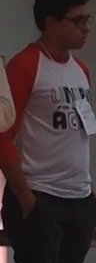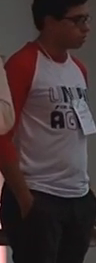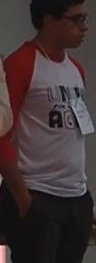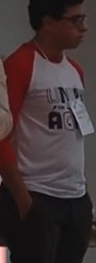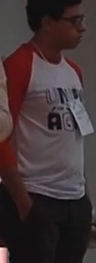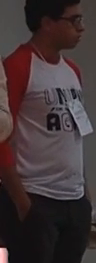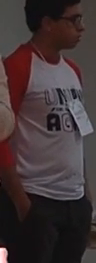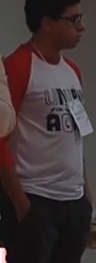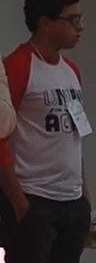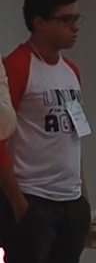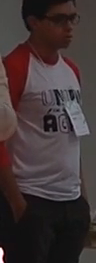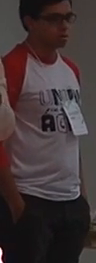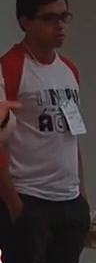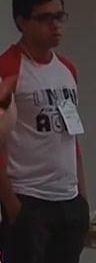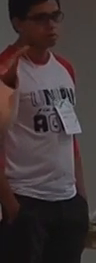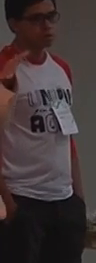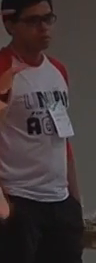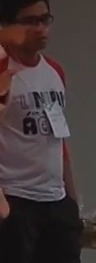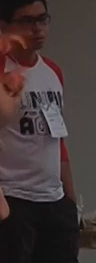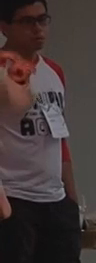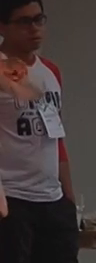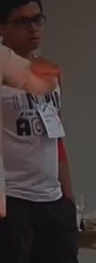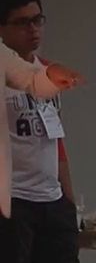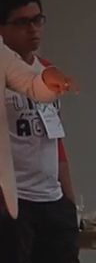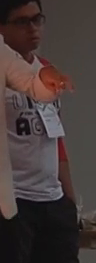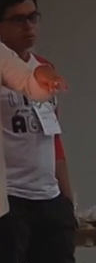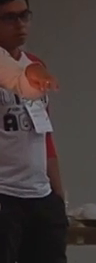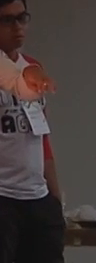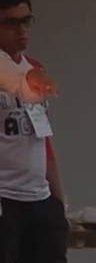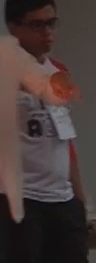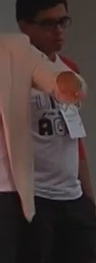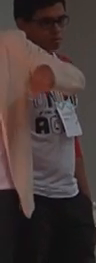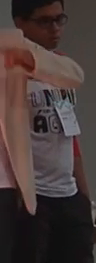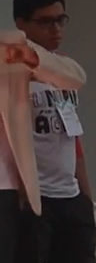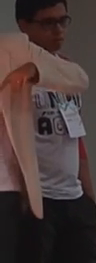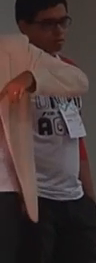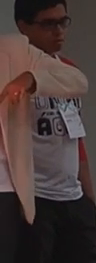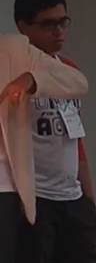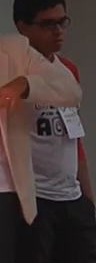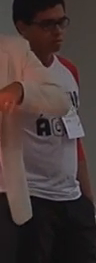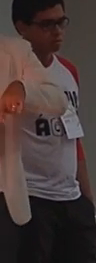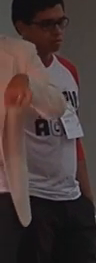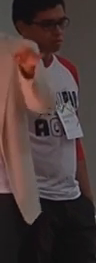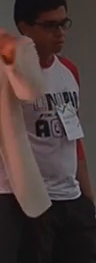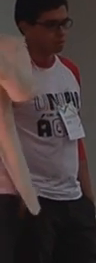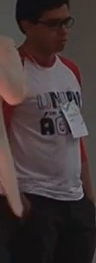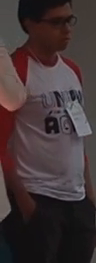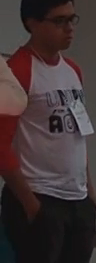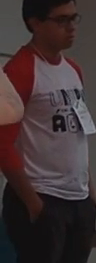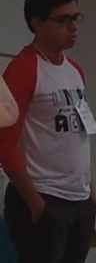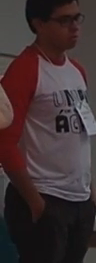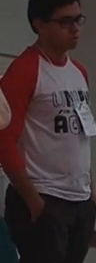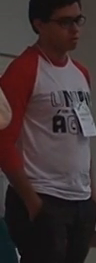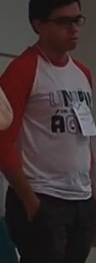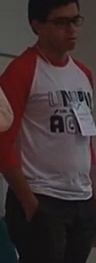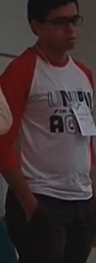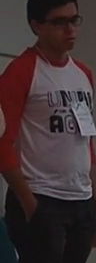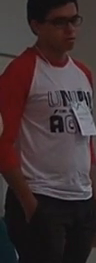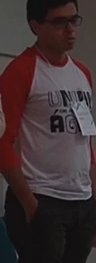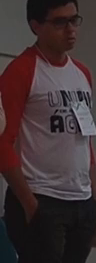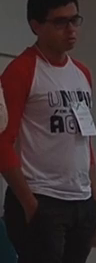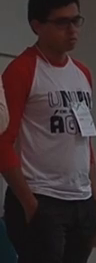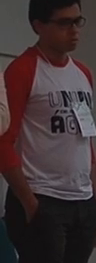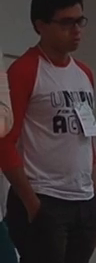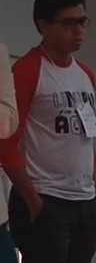que não usasse termos pejorativos, eu peço que vocês também não se manifestem de forma pejorativa a algum